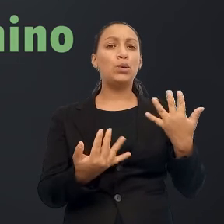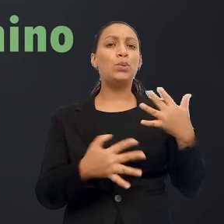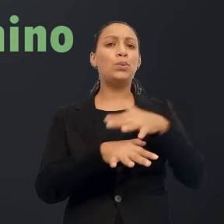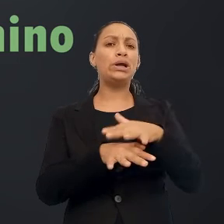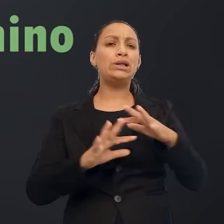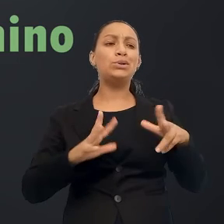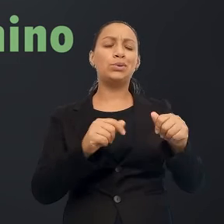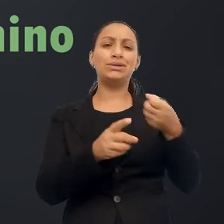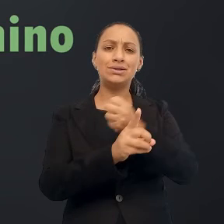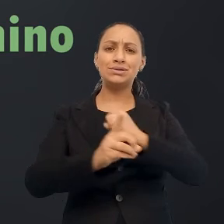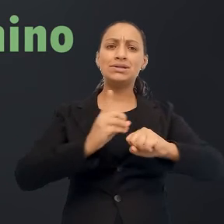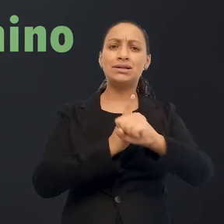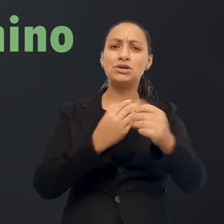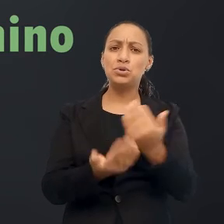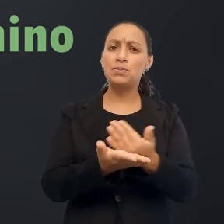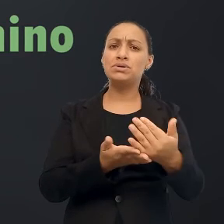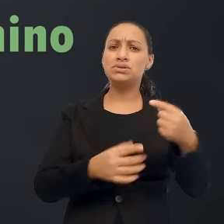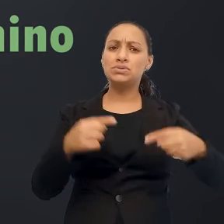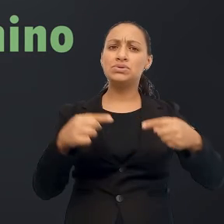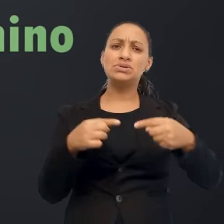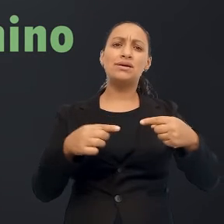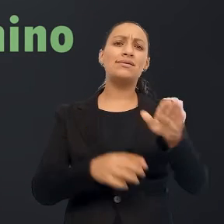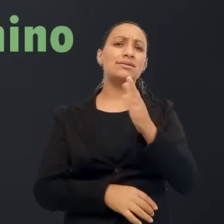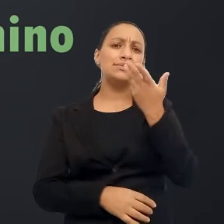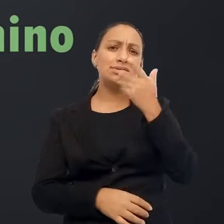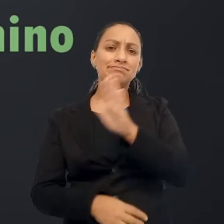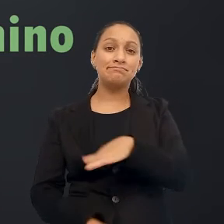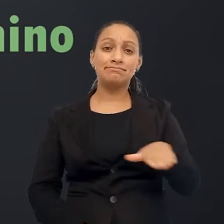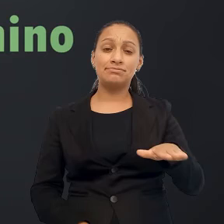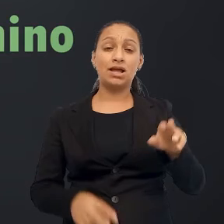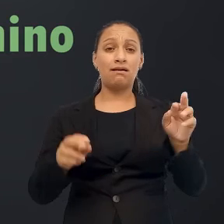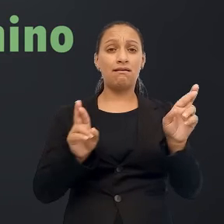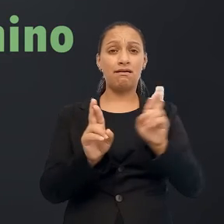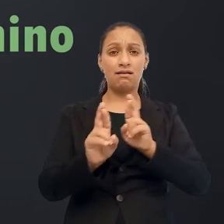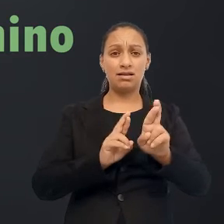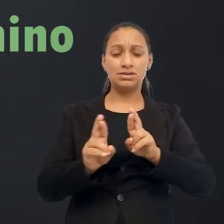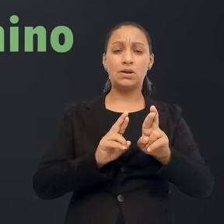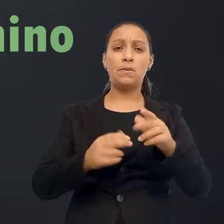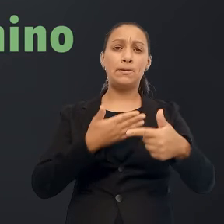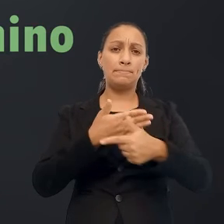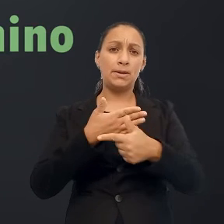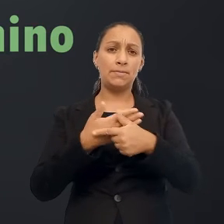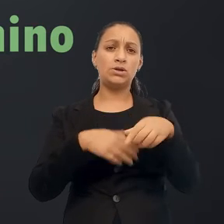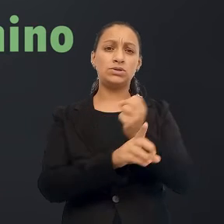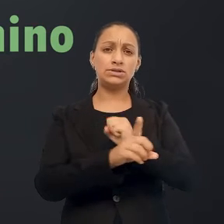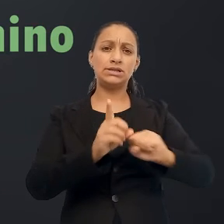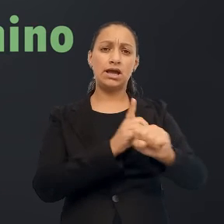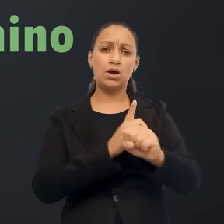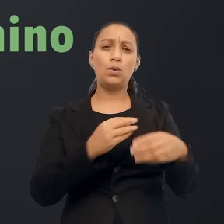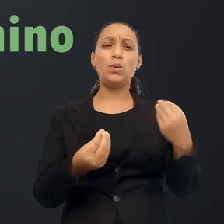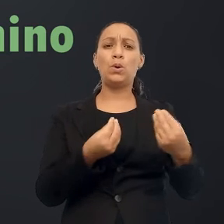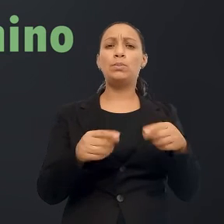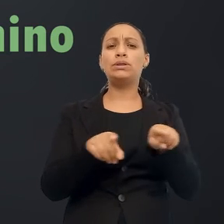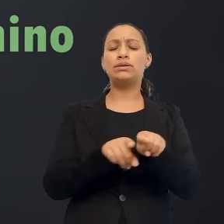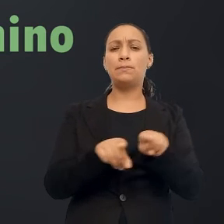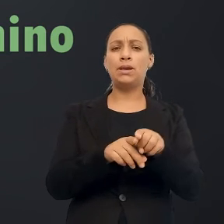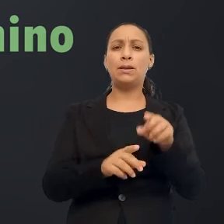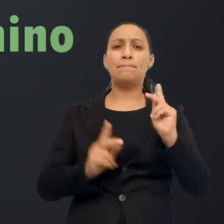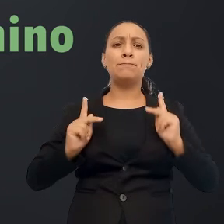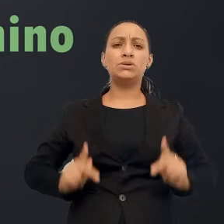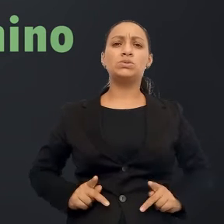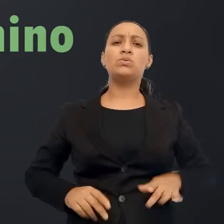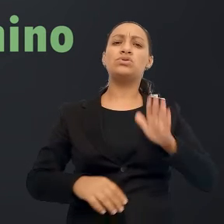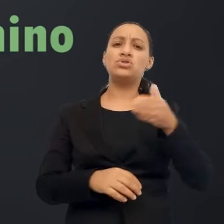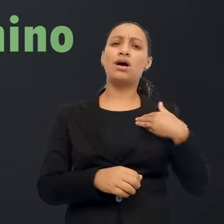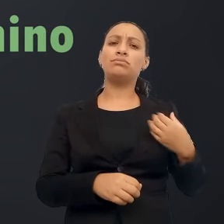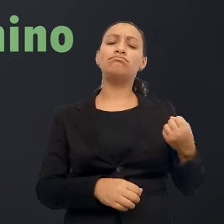poder discutir, desde as crianças com relação a papéis sociais, como também com as pessoas que já estão no mercado